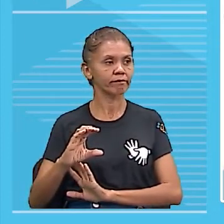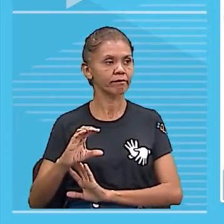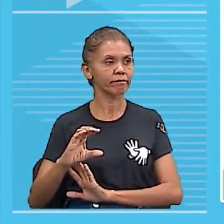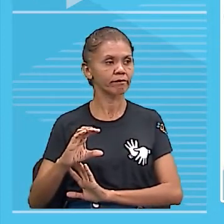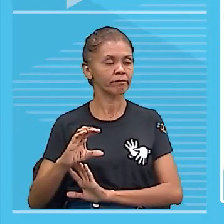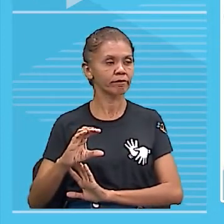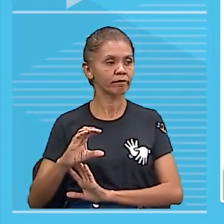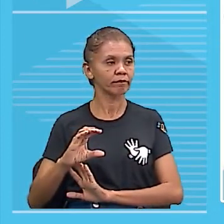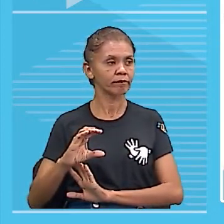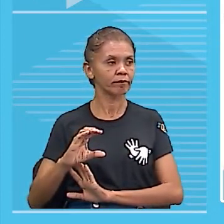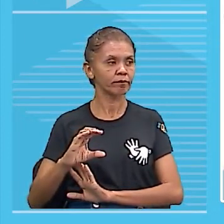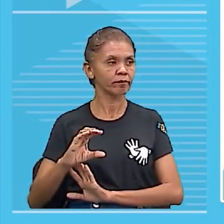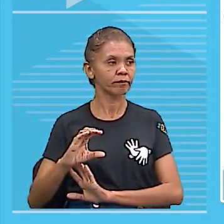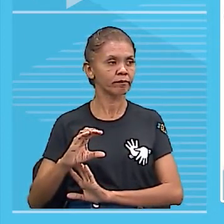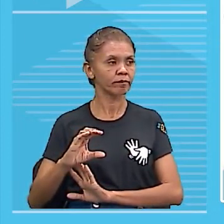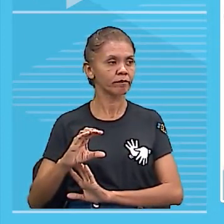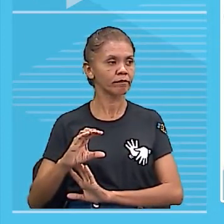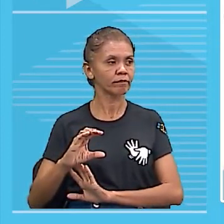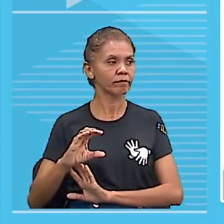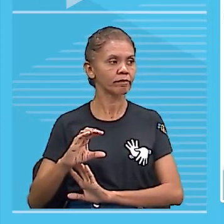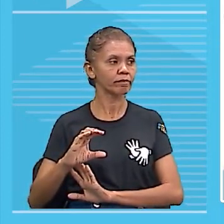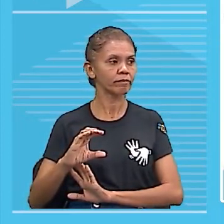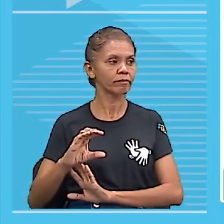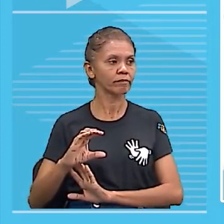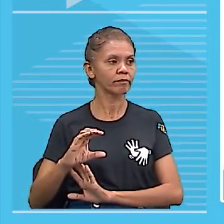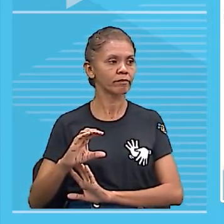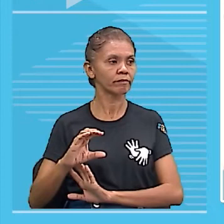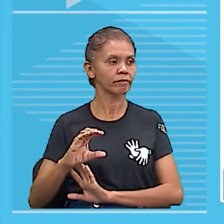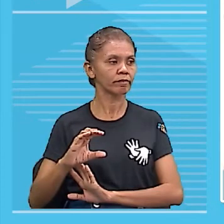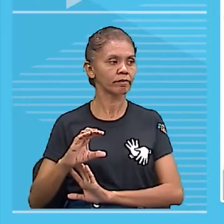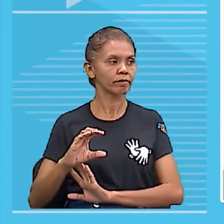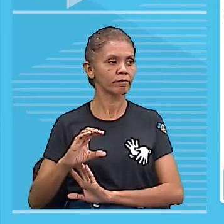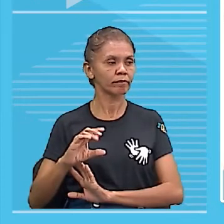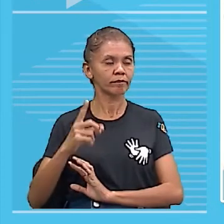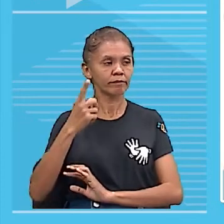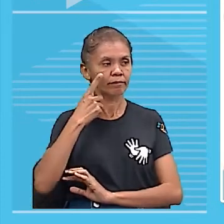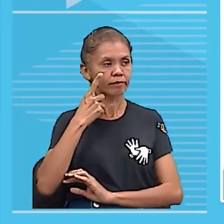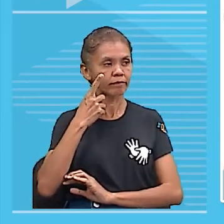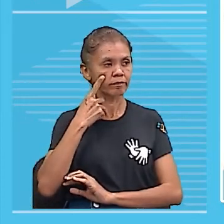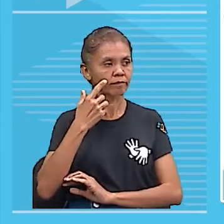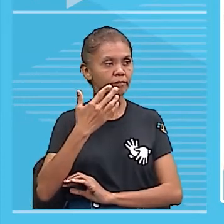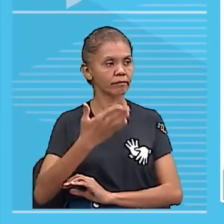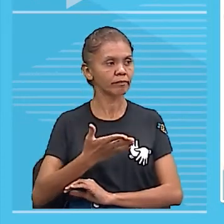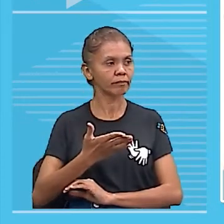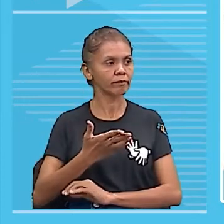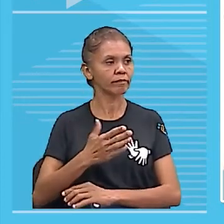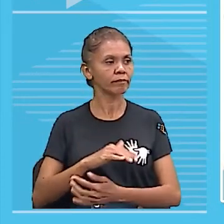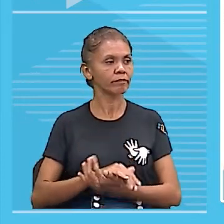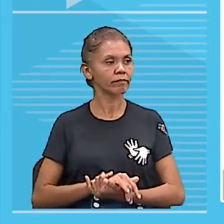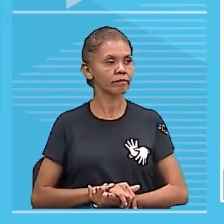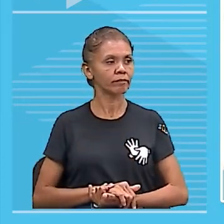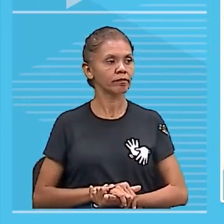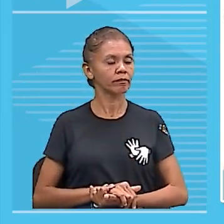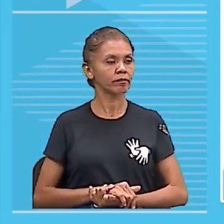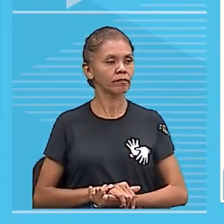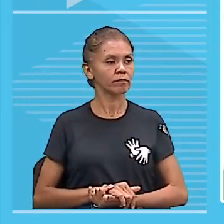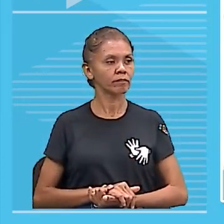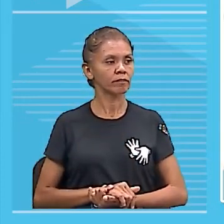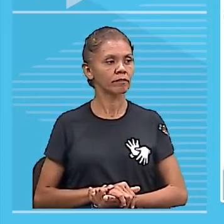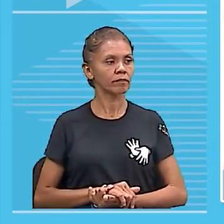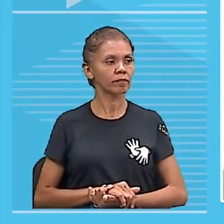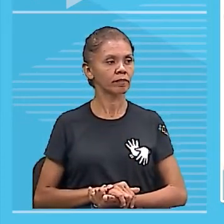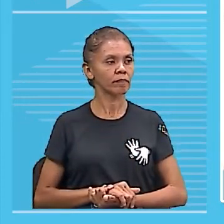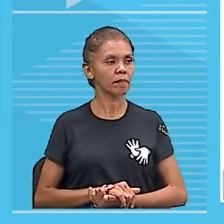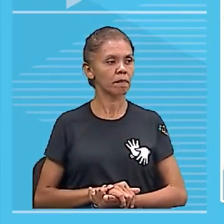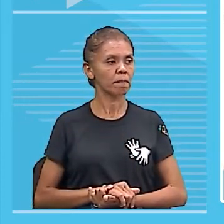o que sai da minha bateria pelo Polo